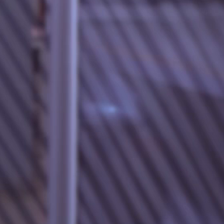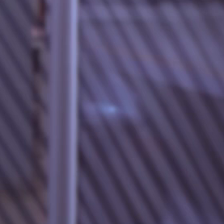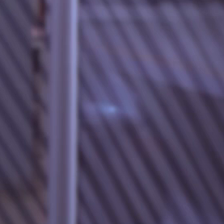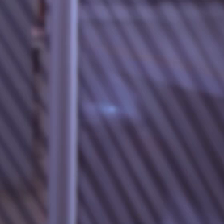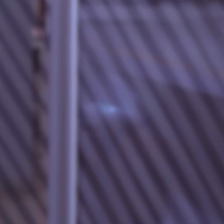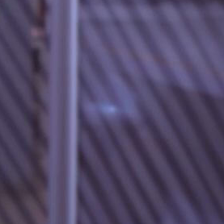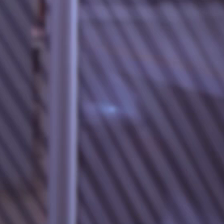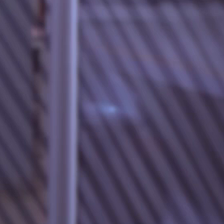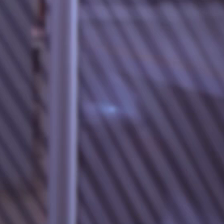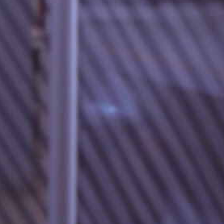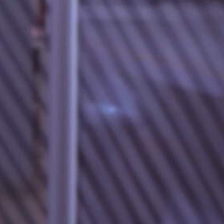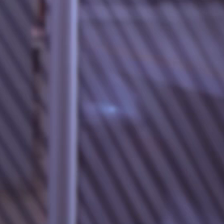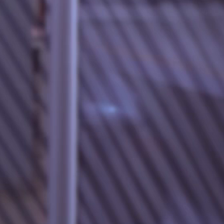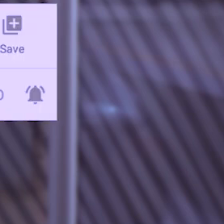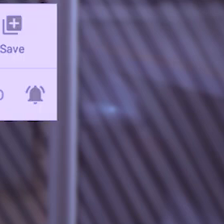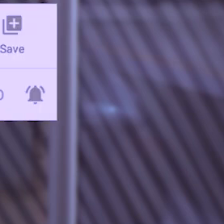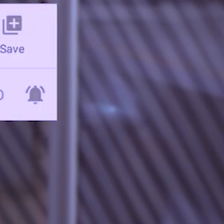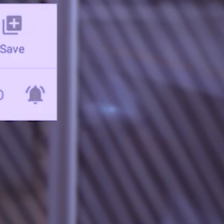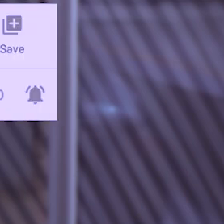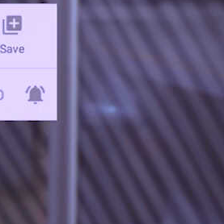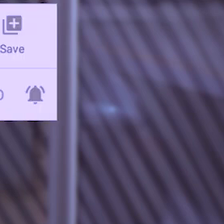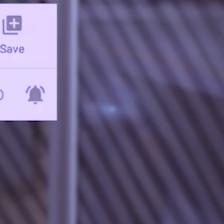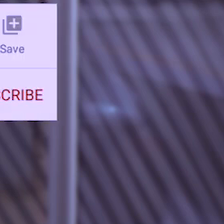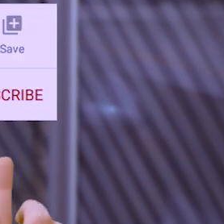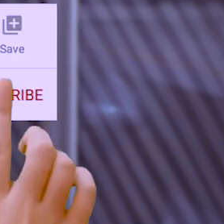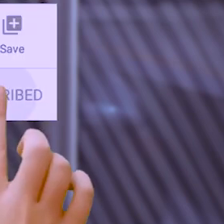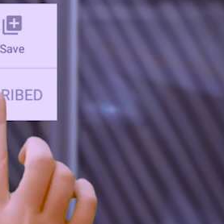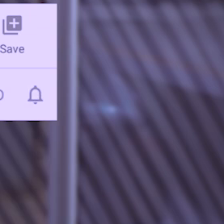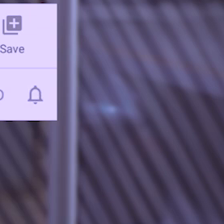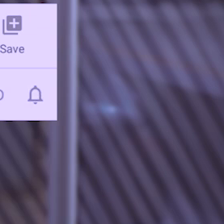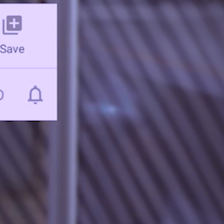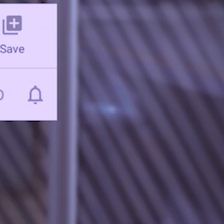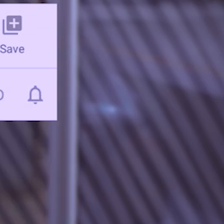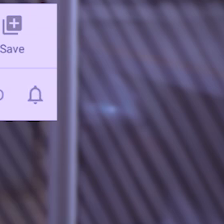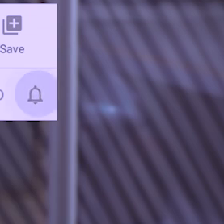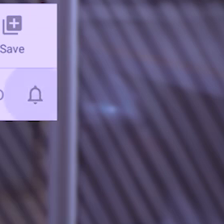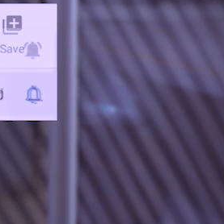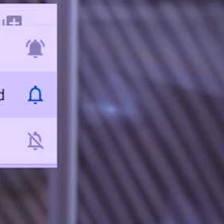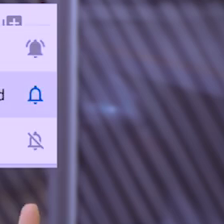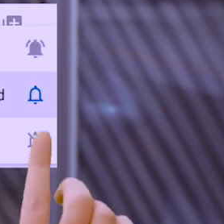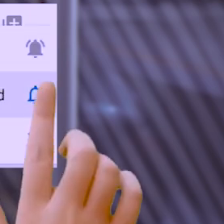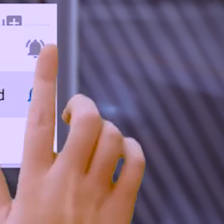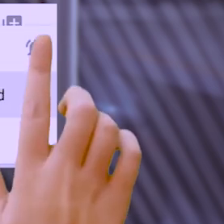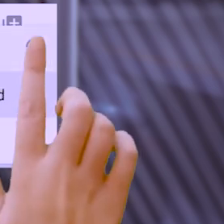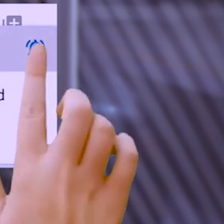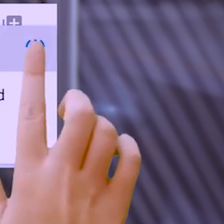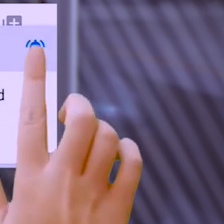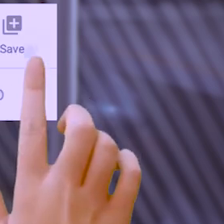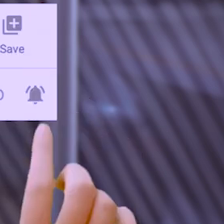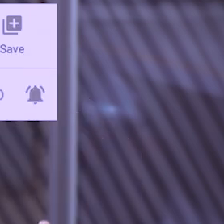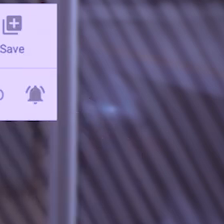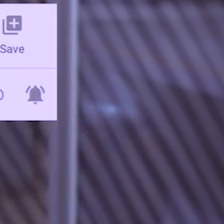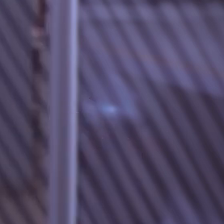Para obter mais informações, não se esqueça de curtir e subscrever no canal social media Gemen TV e clique também no botão